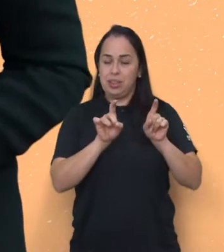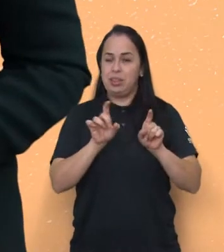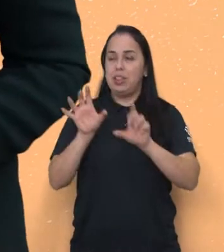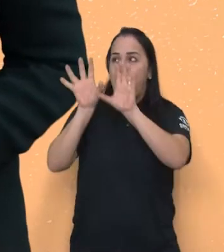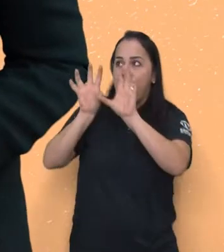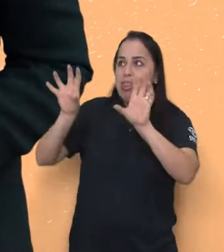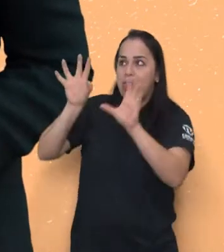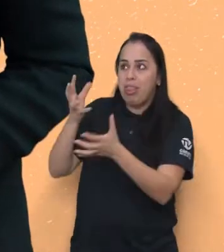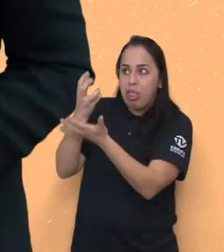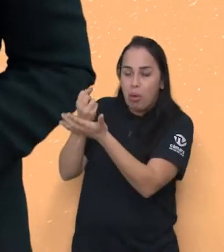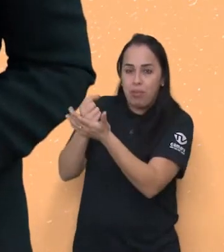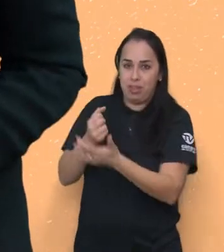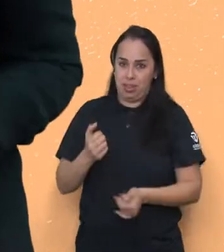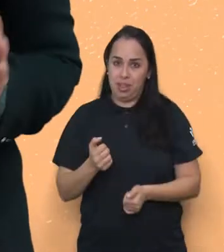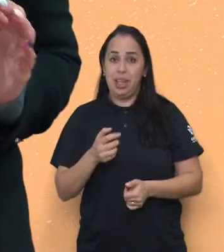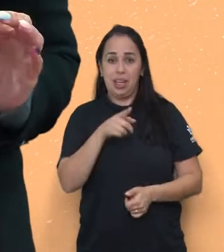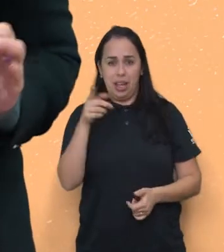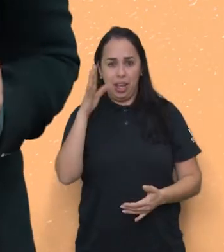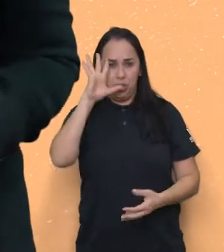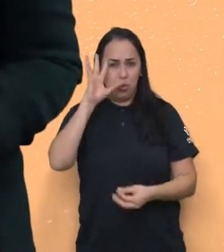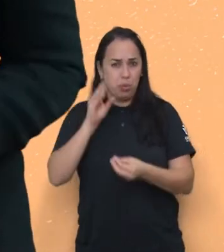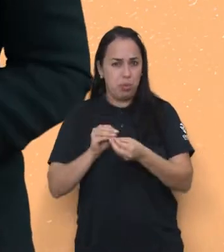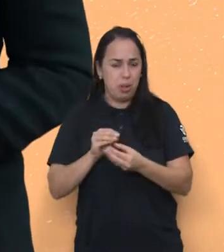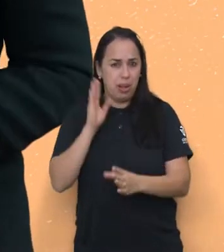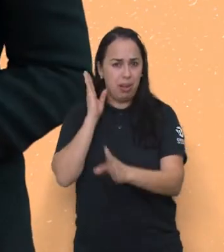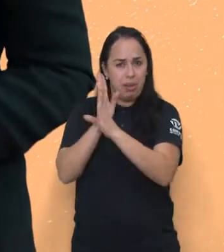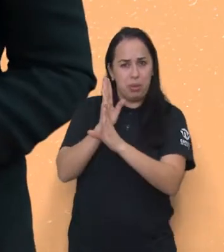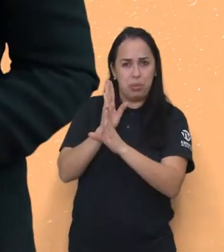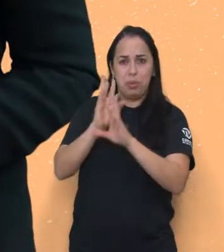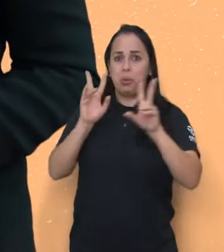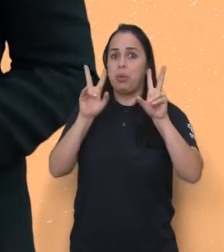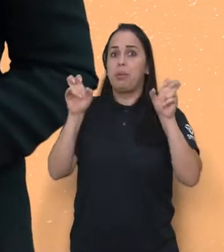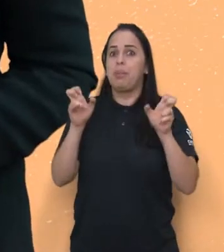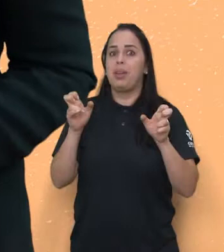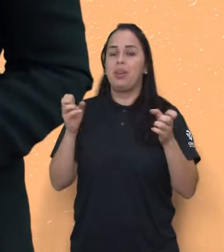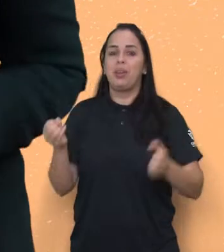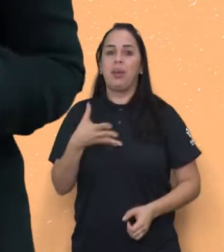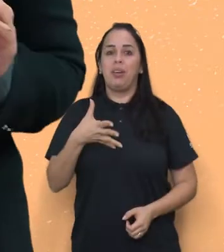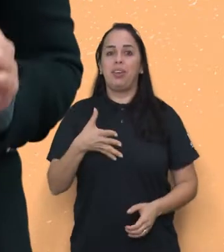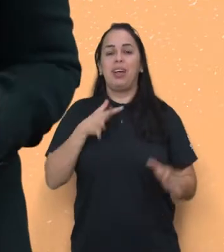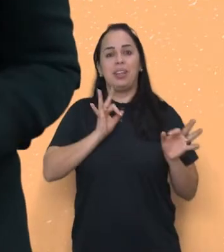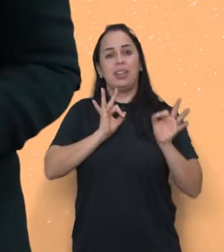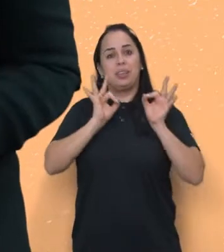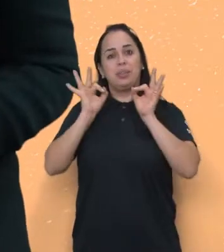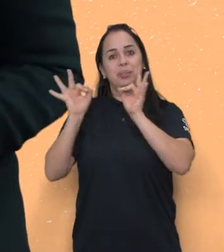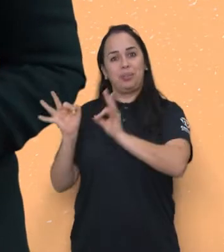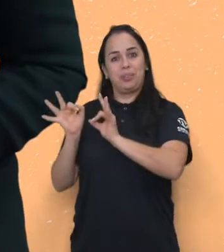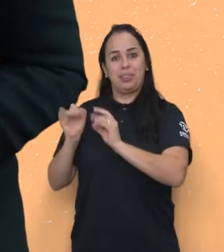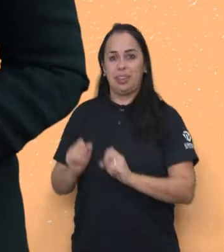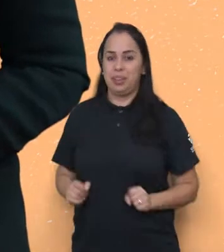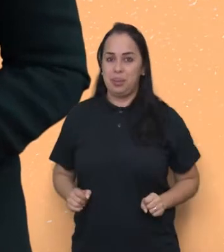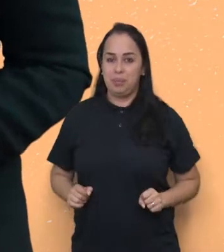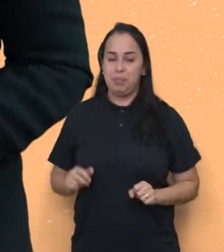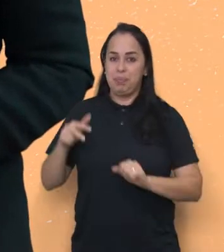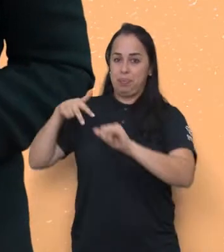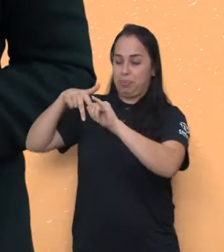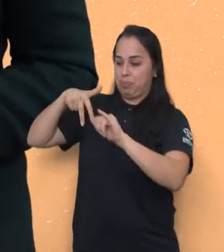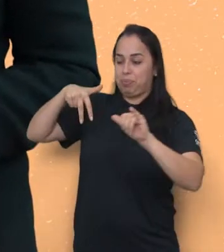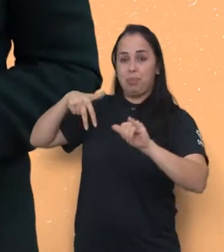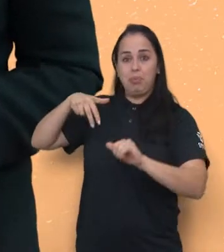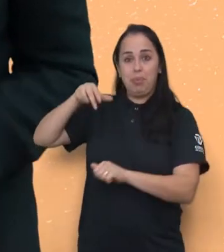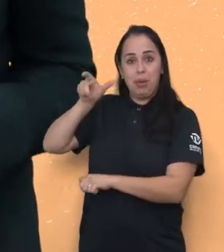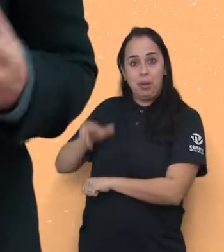em nuvem quer descobrir mais sobre esse importante e atual assunto acompanha agora o nosso programa